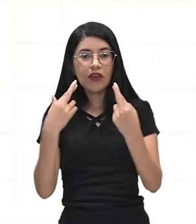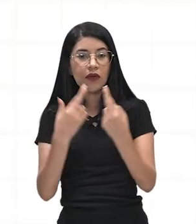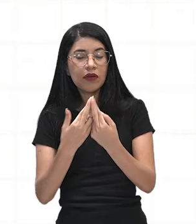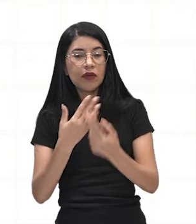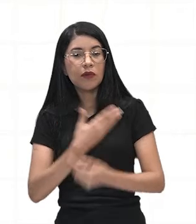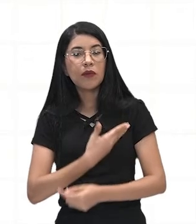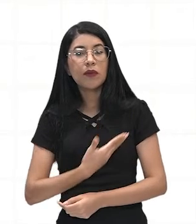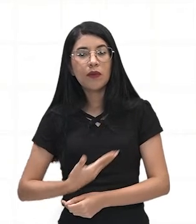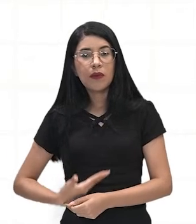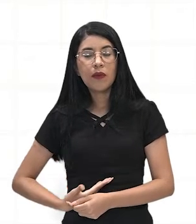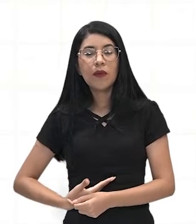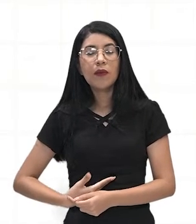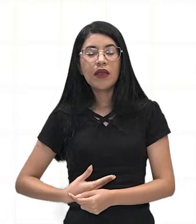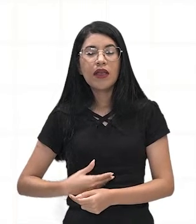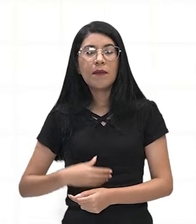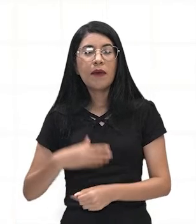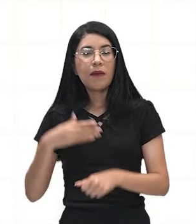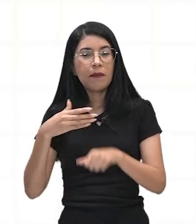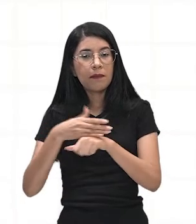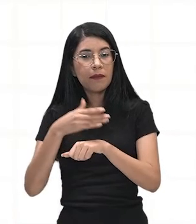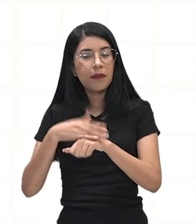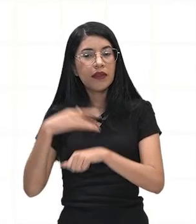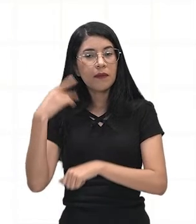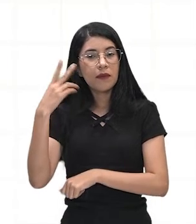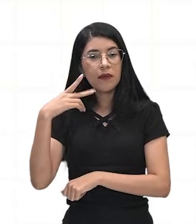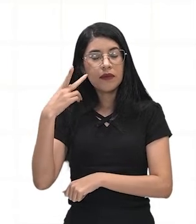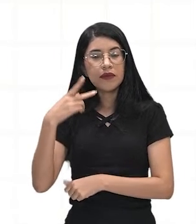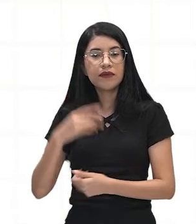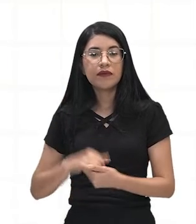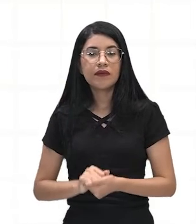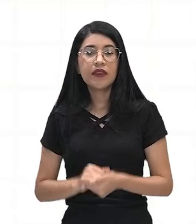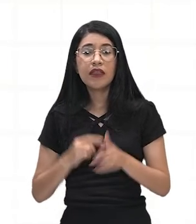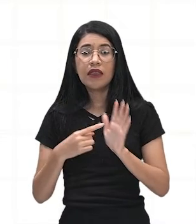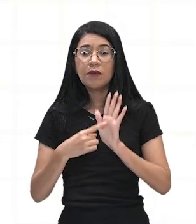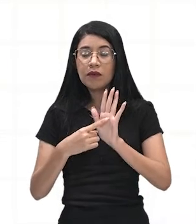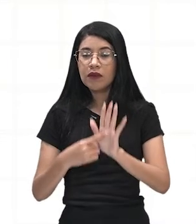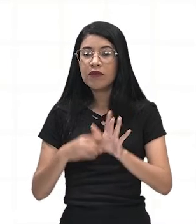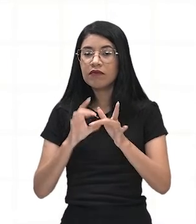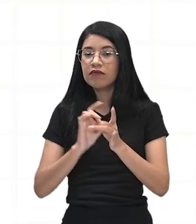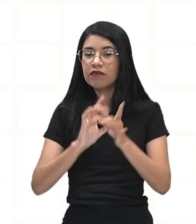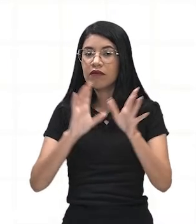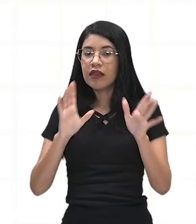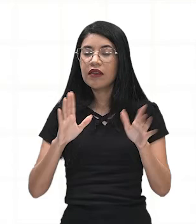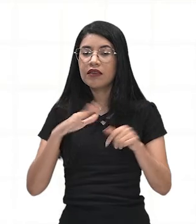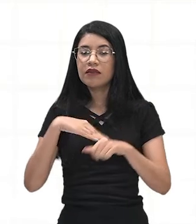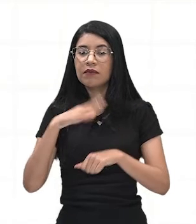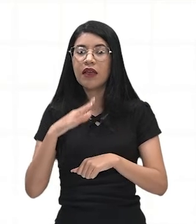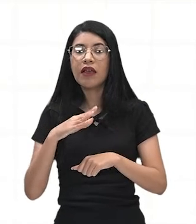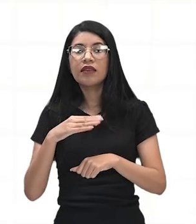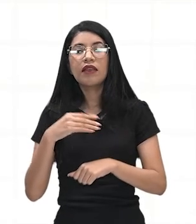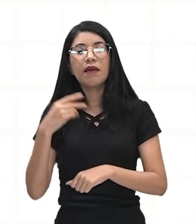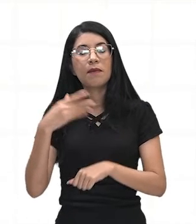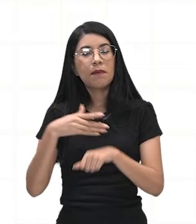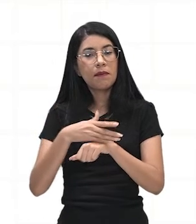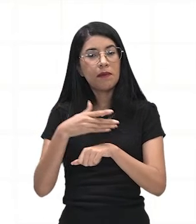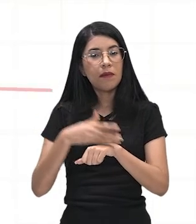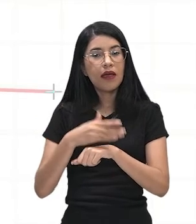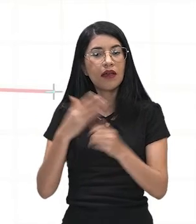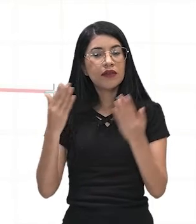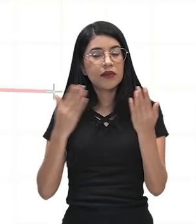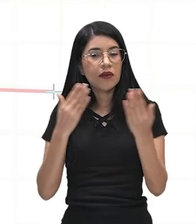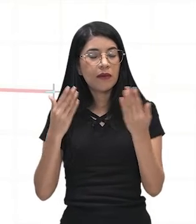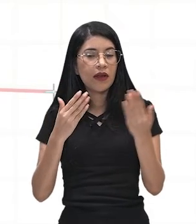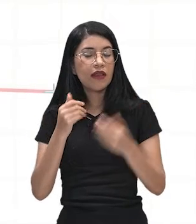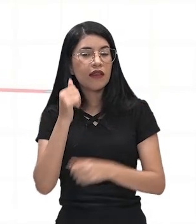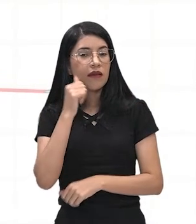vida política espartana, o que demonstrava uma maior liberdade e participação na vida pública em comparação